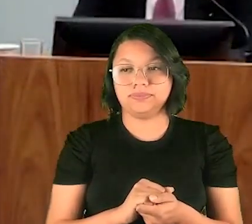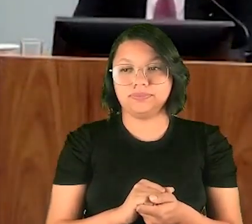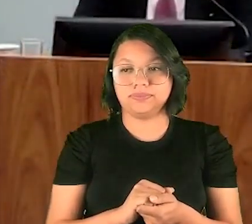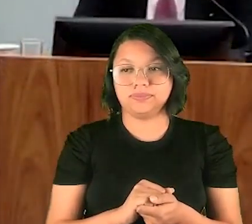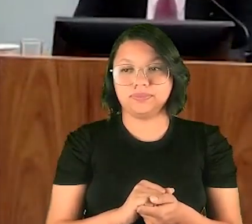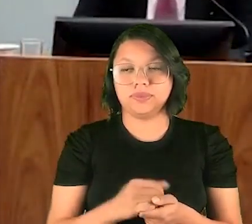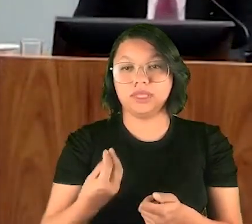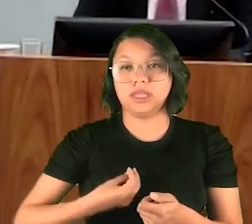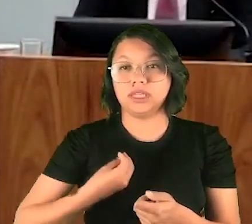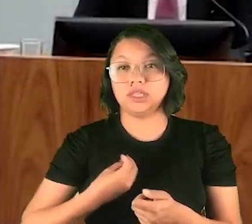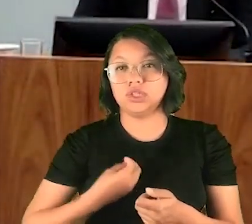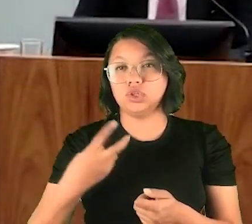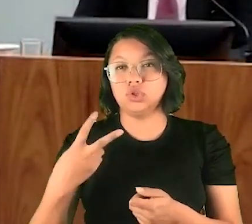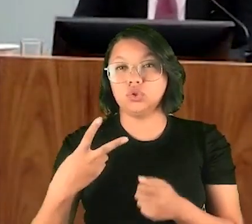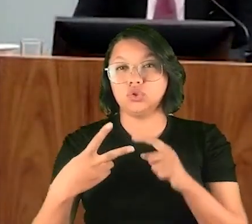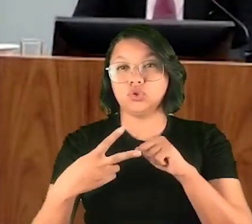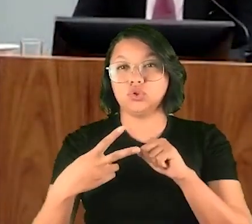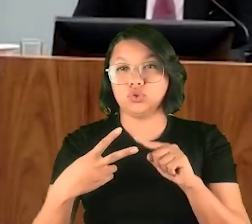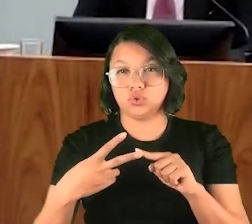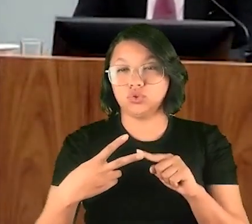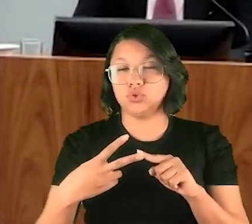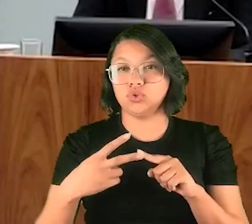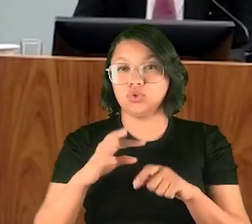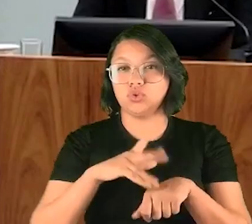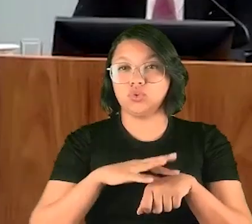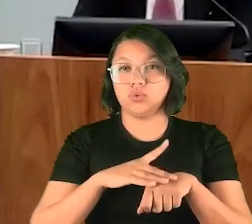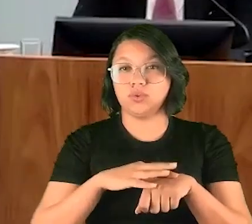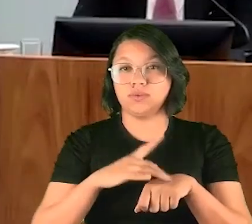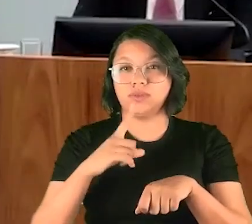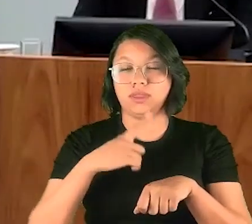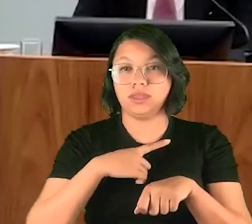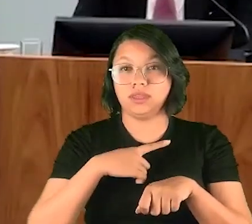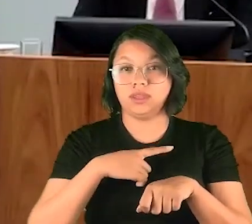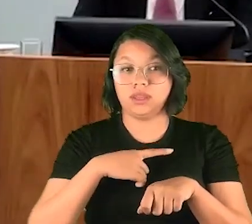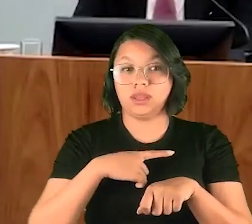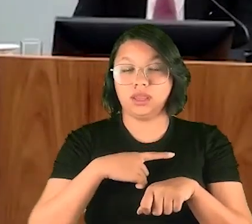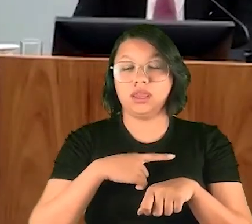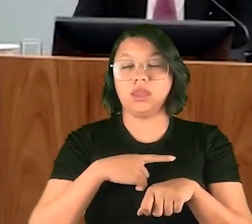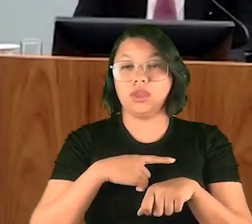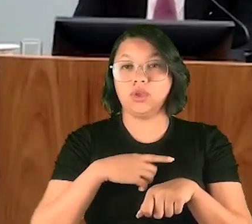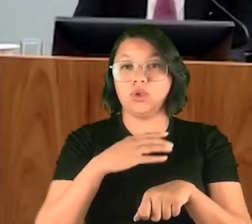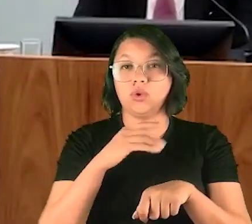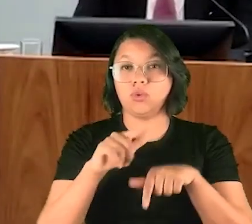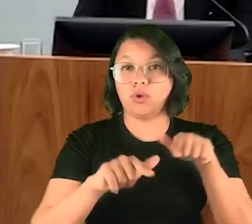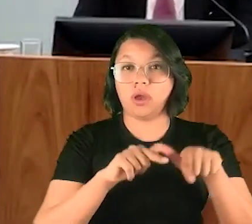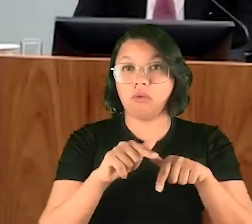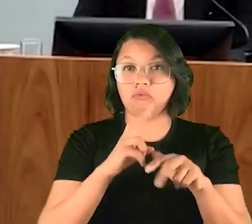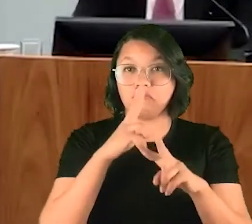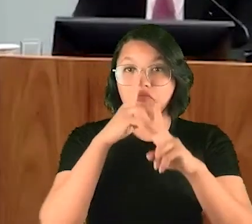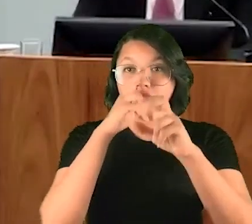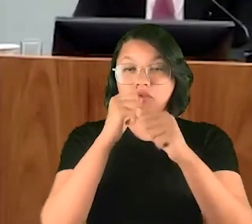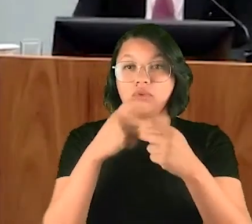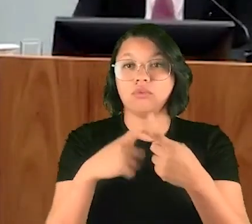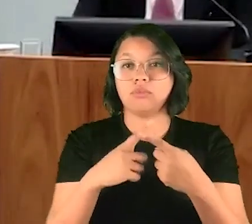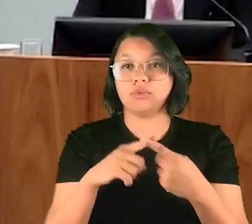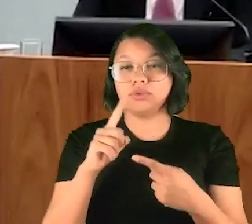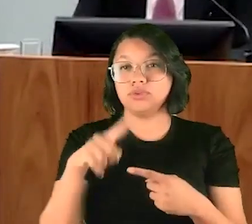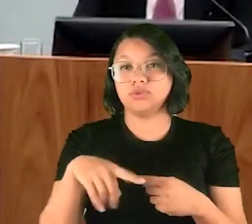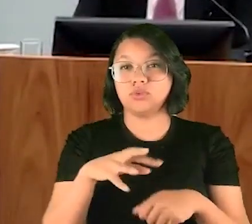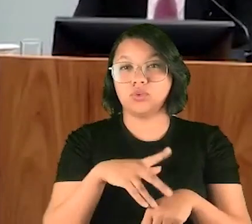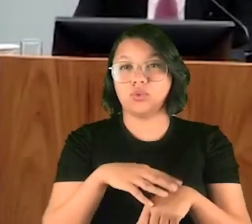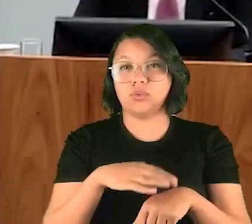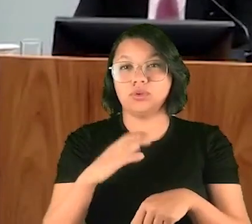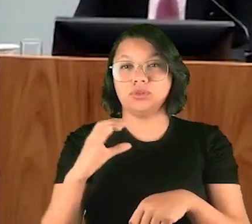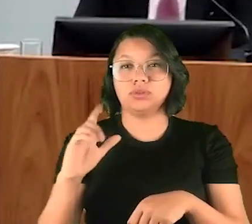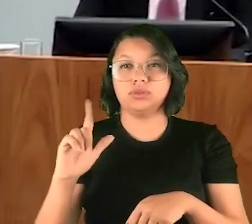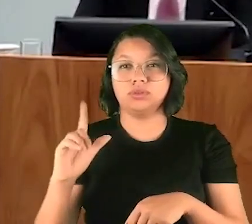foi disruptivo, né? E existem duas doenças em que ele tem uma atuação muito forte,